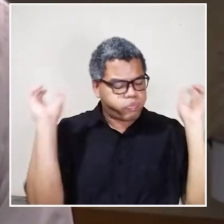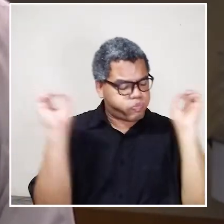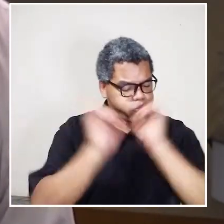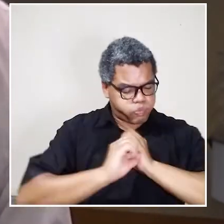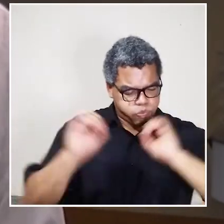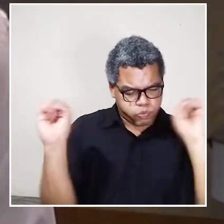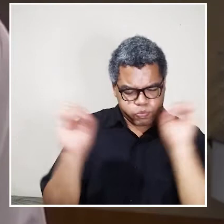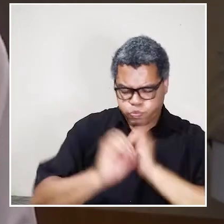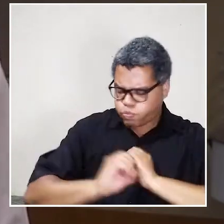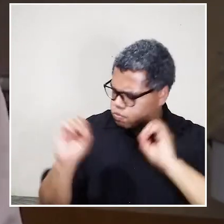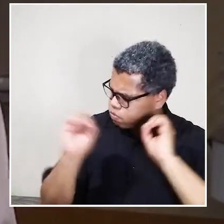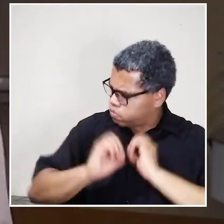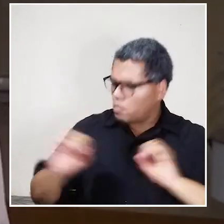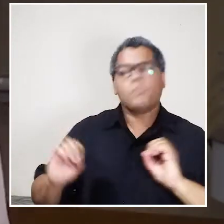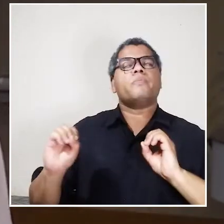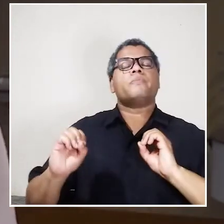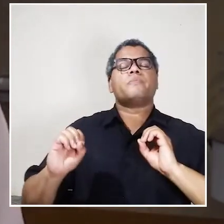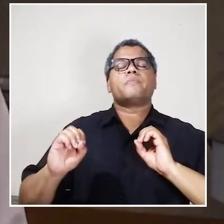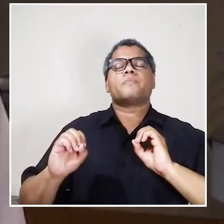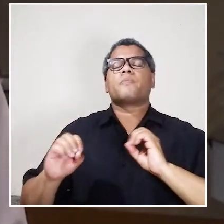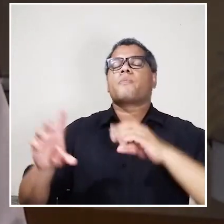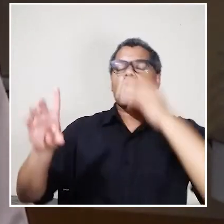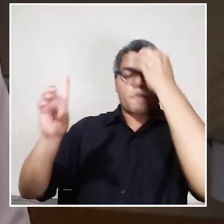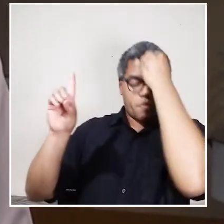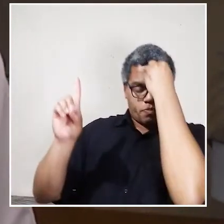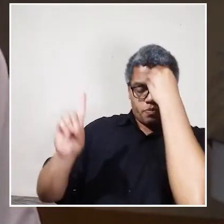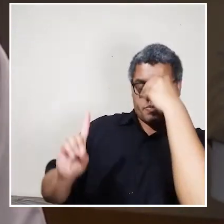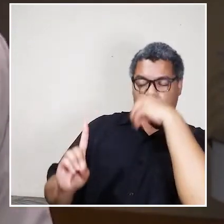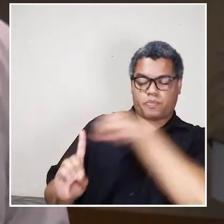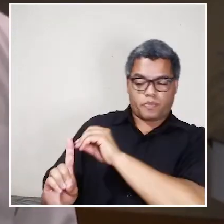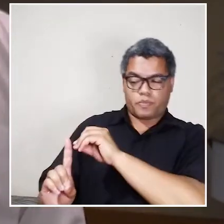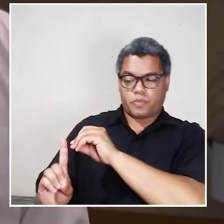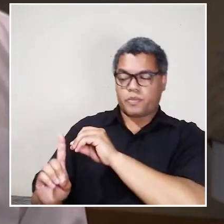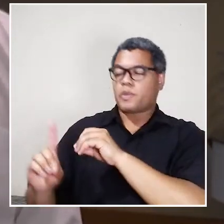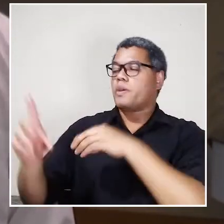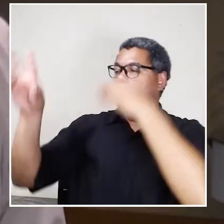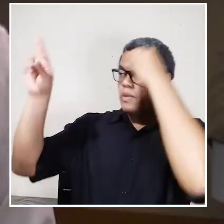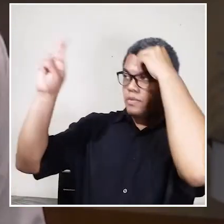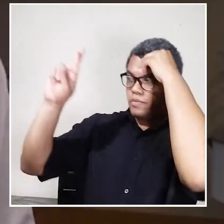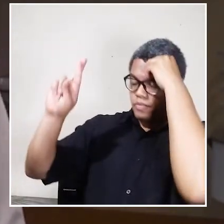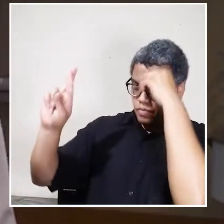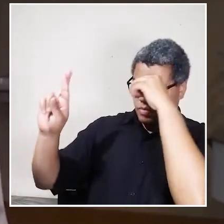os nossos auriculares para não querer dar atenção ao Senhor.